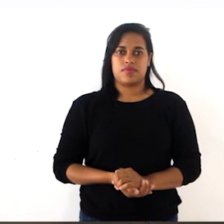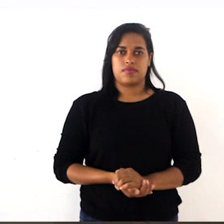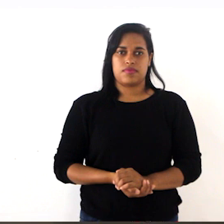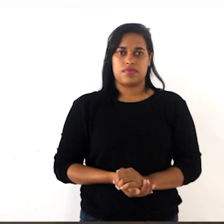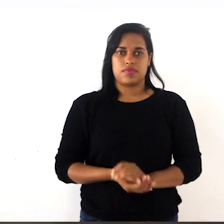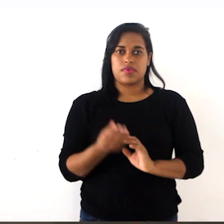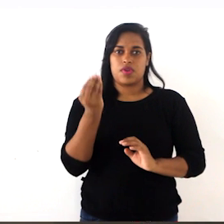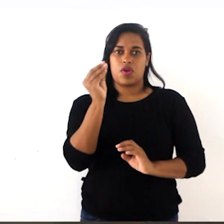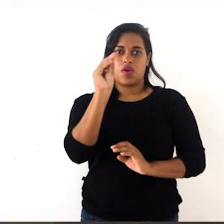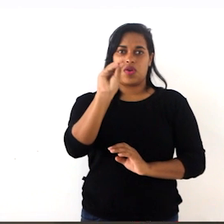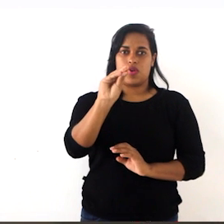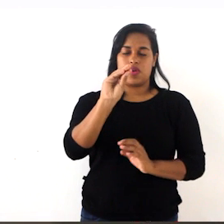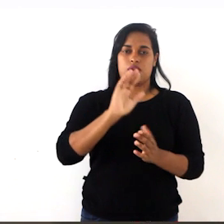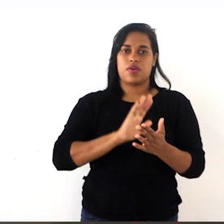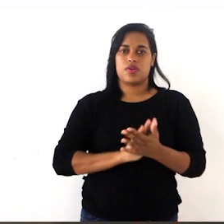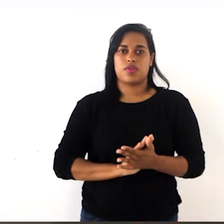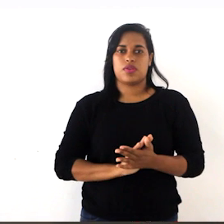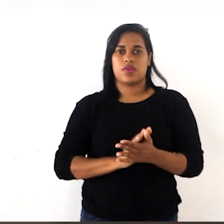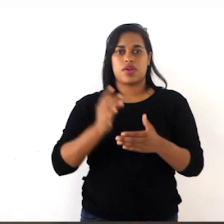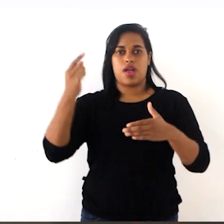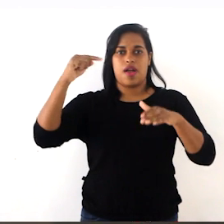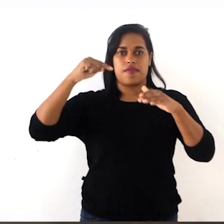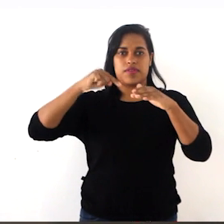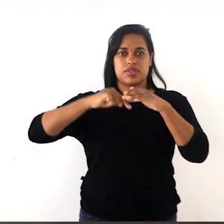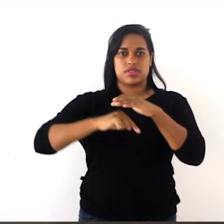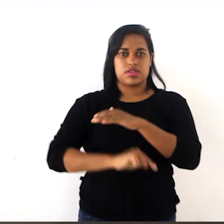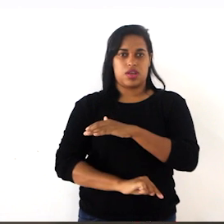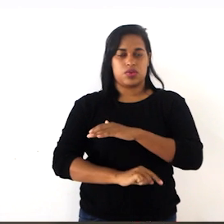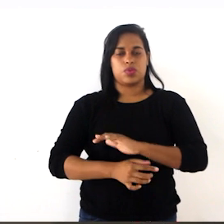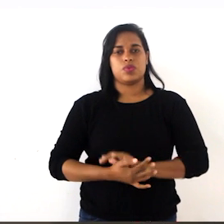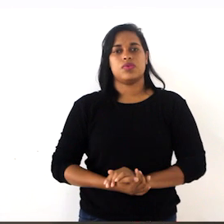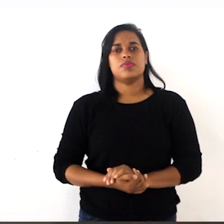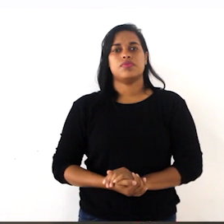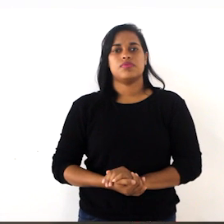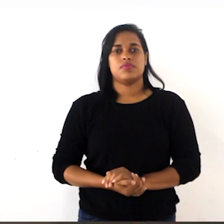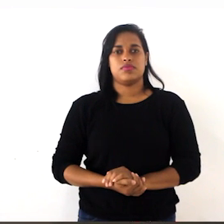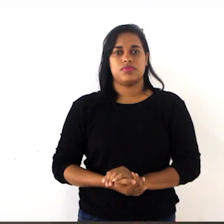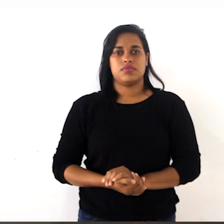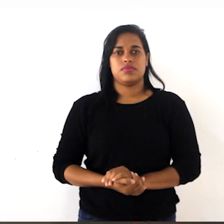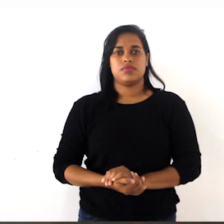Vamos colocar aqui avançado.